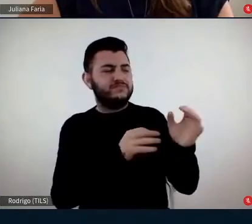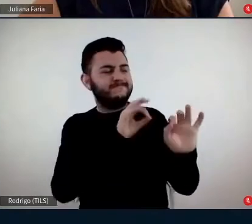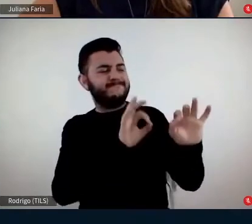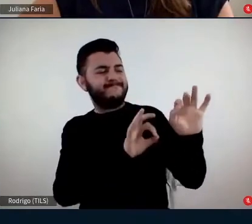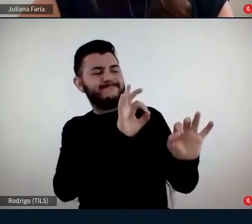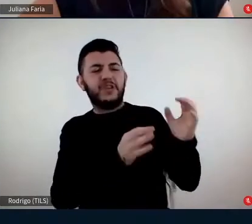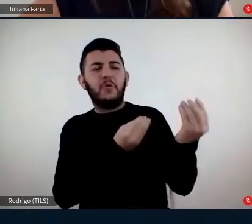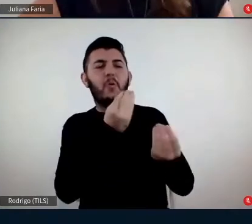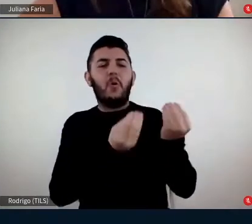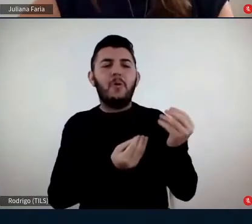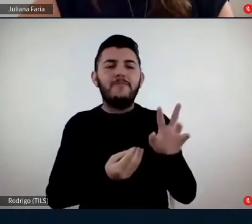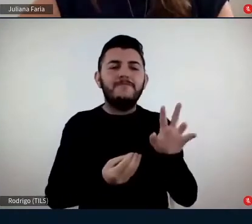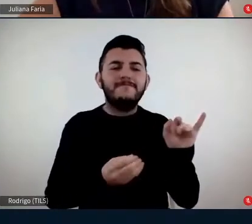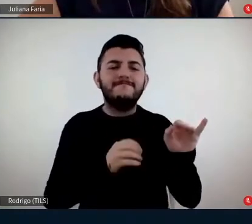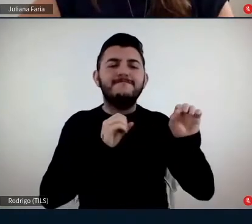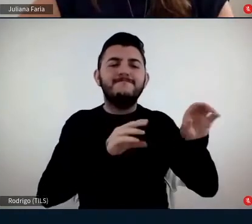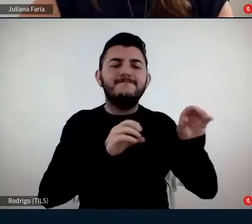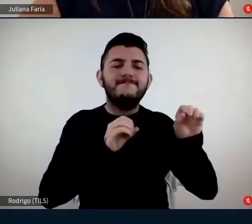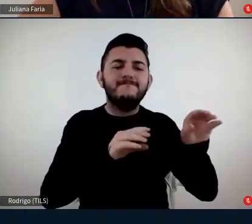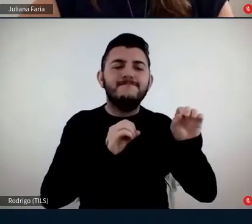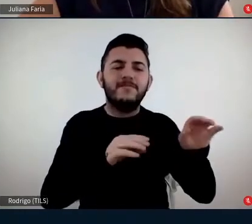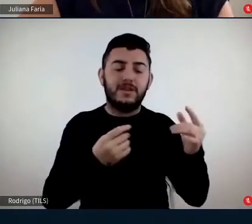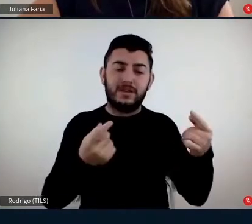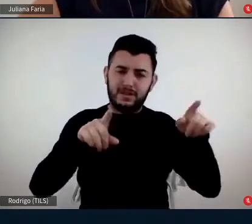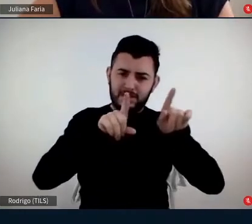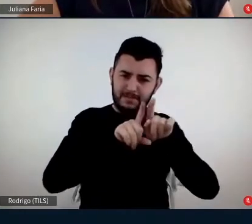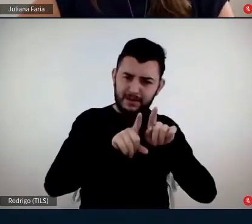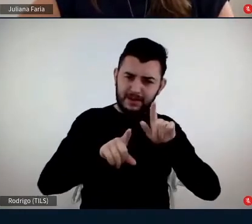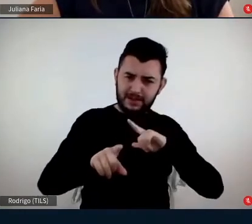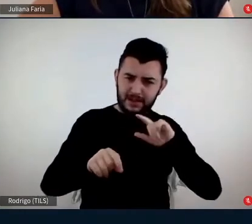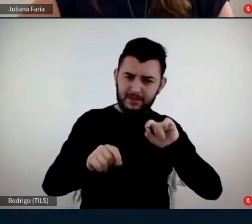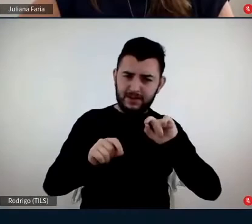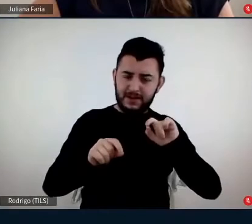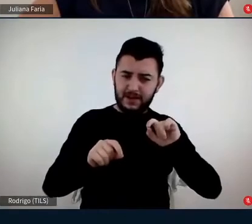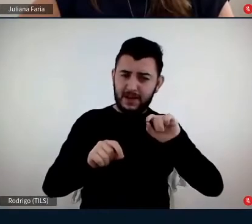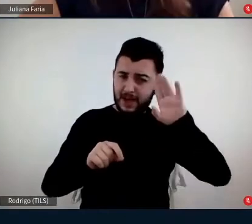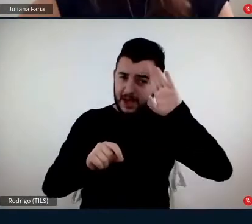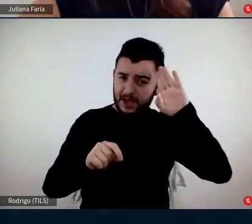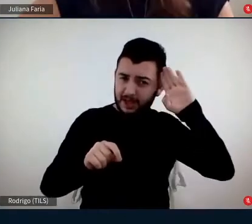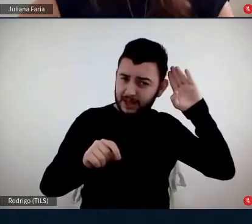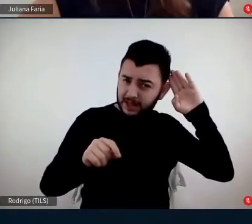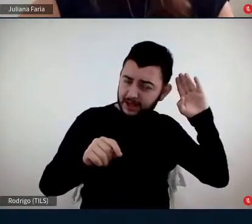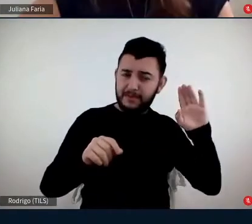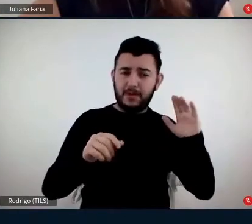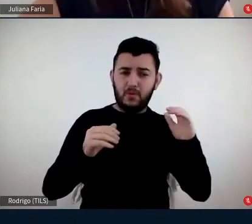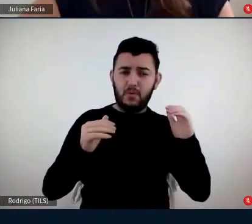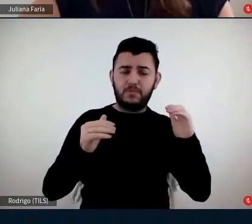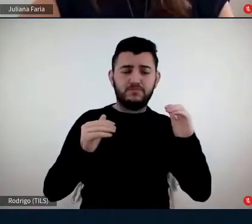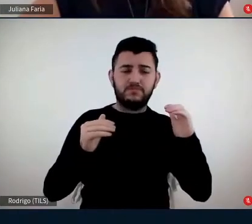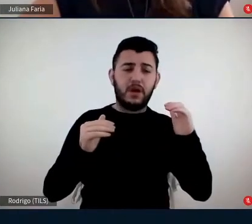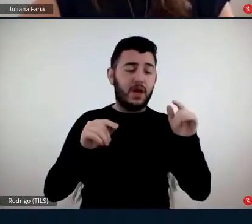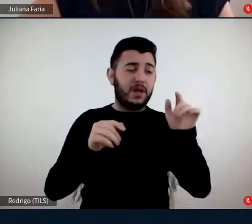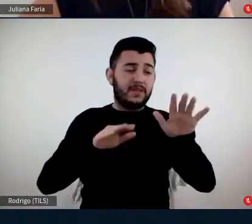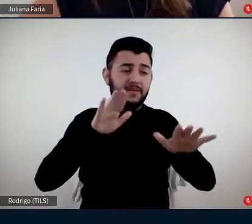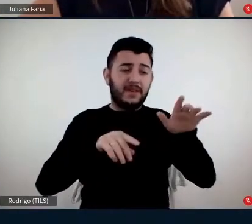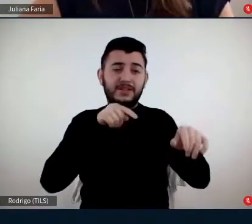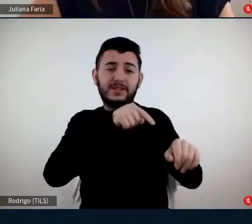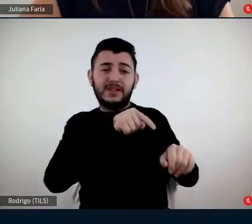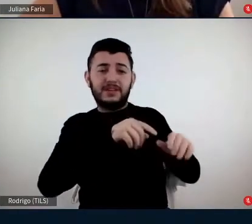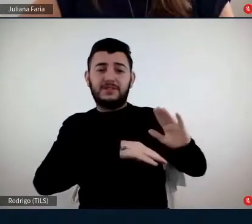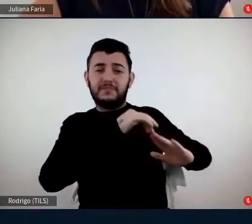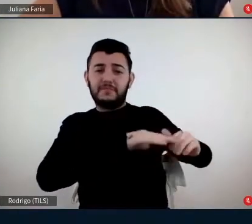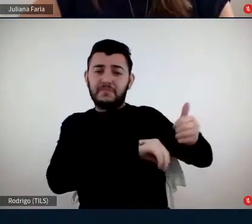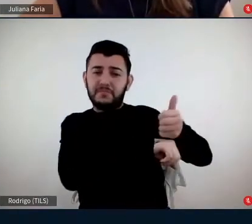tem que ser feita uma distinção do nível acadêmico, visto que o profissional que está lá, muitas vezes não tem nem